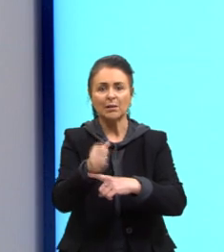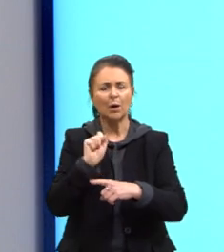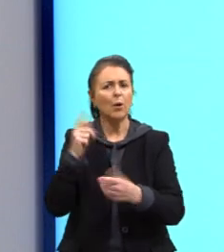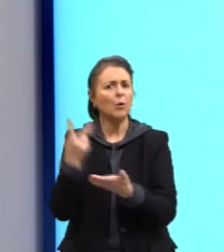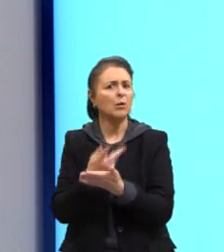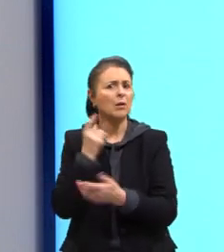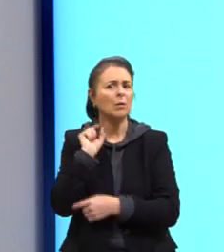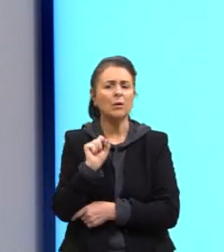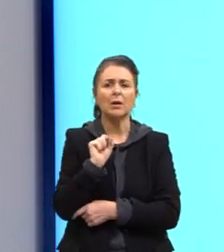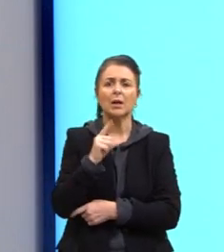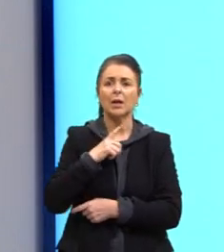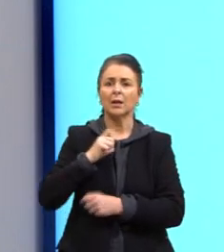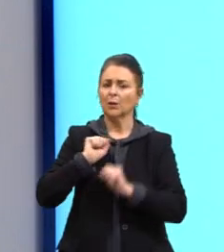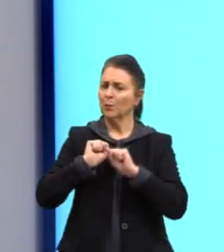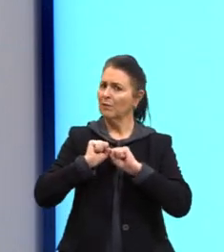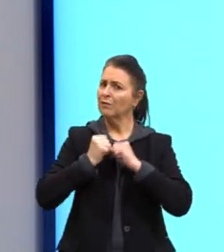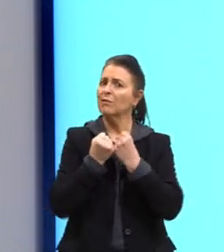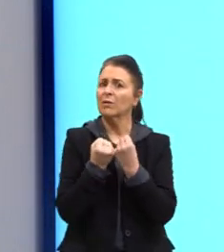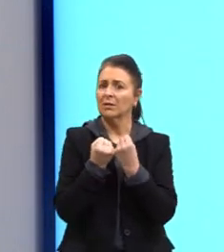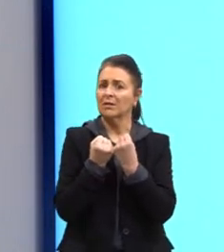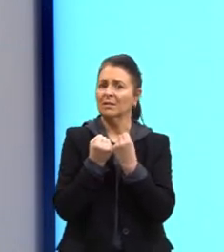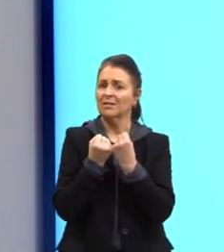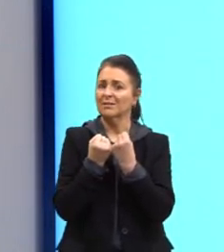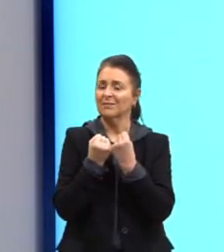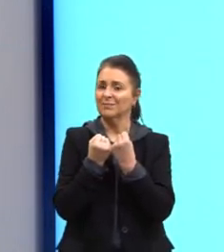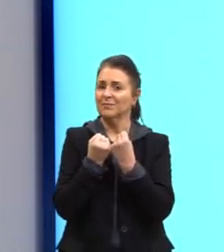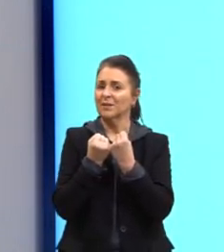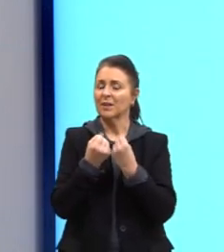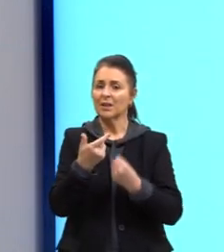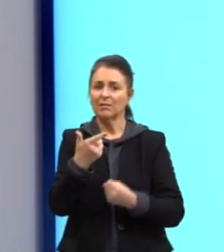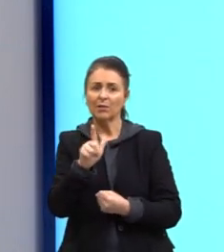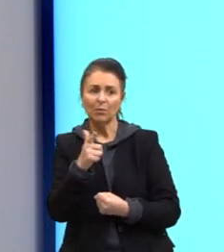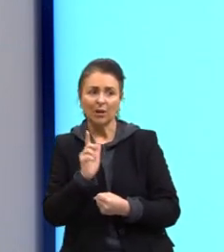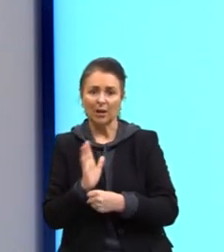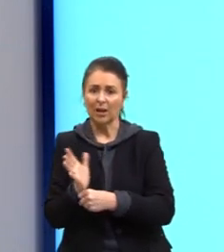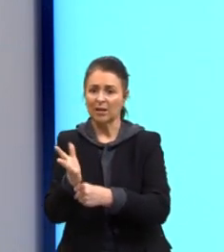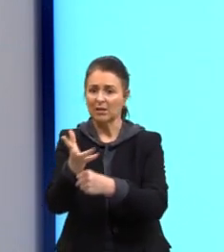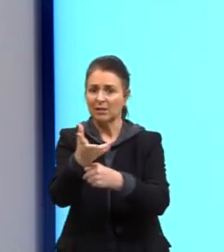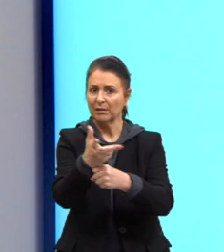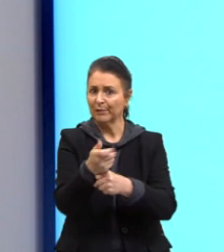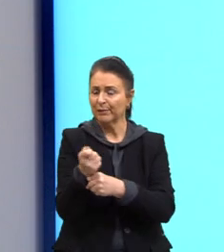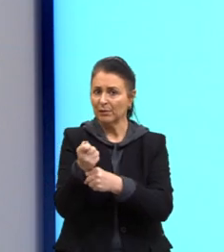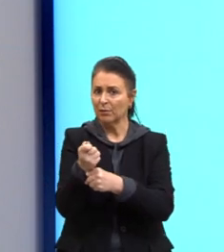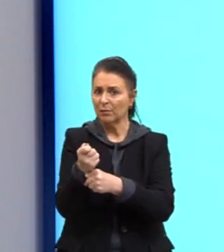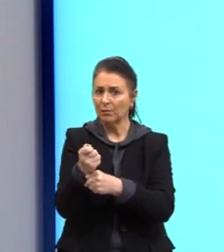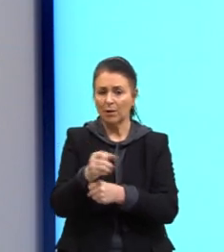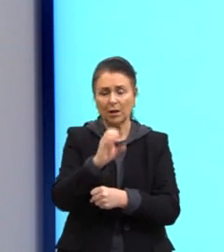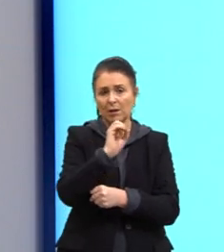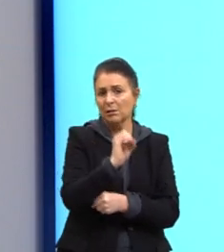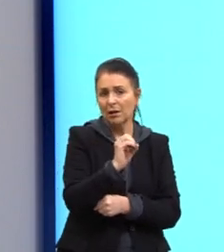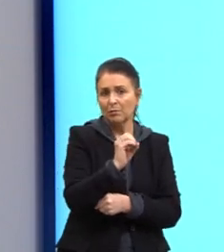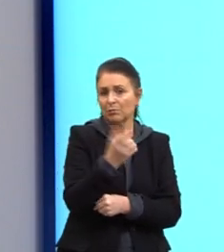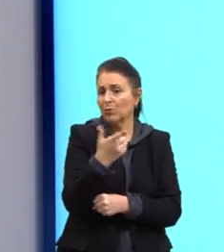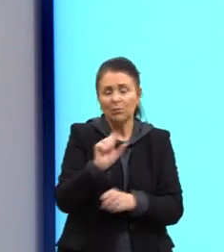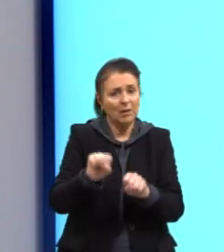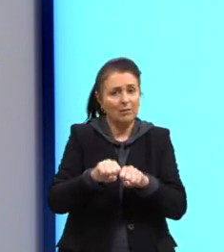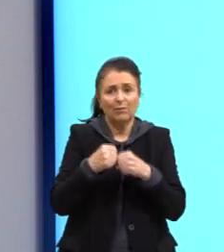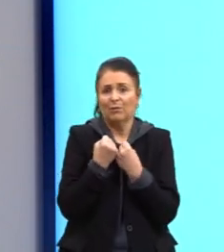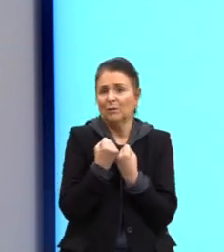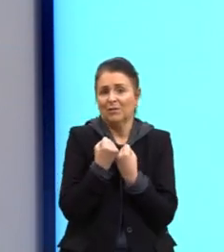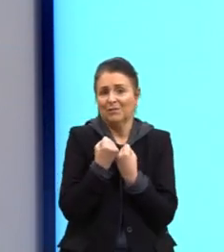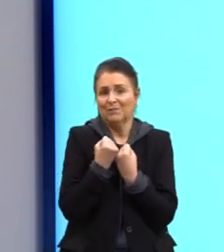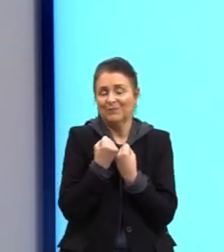a gente tem uma força né se a gente não tem aceleração não é isso que vai ser zero e aí não existe a força